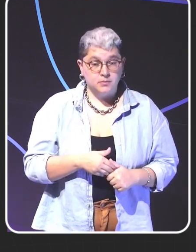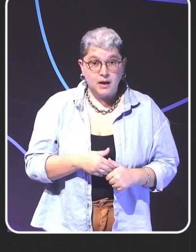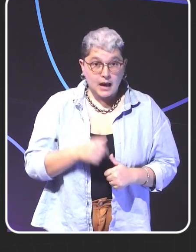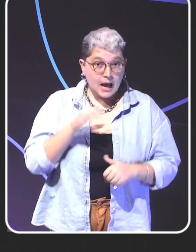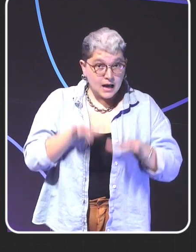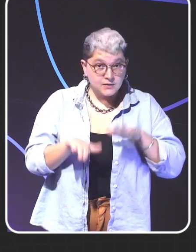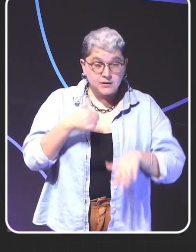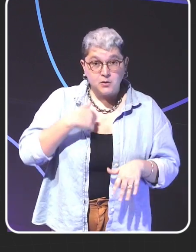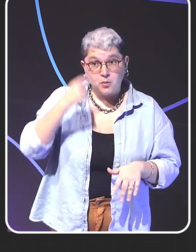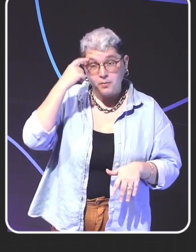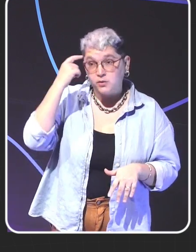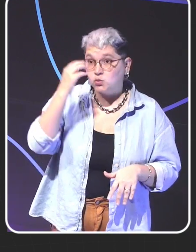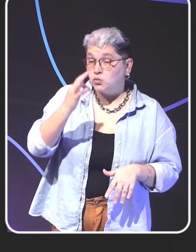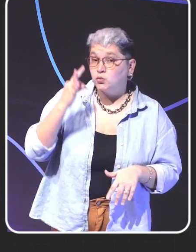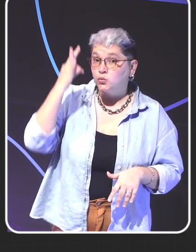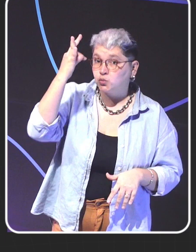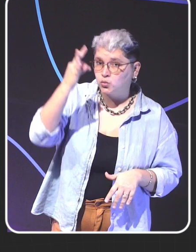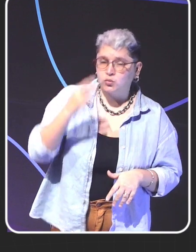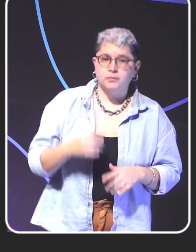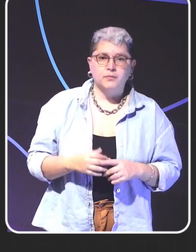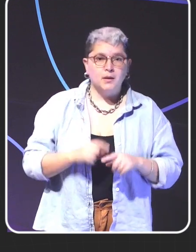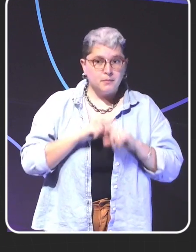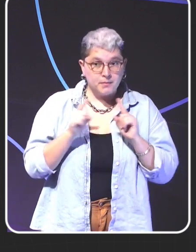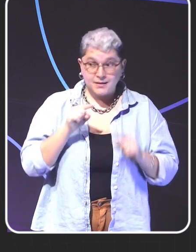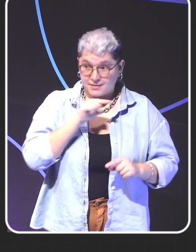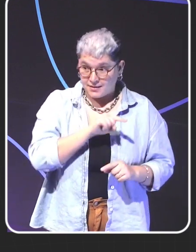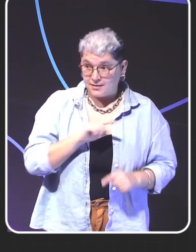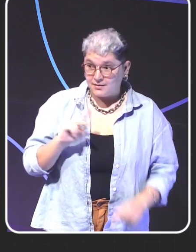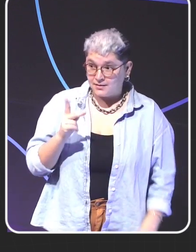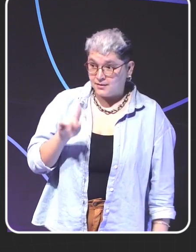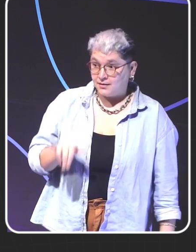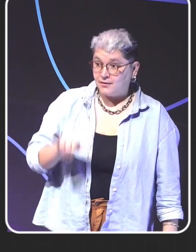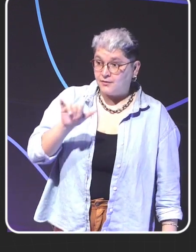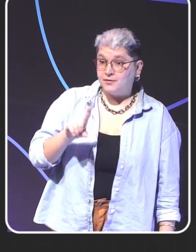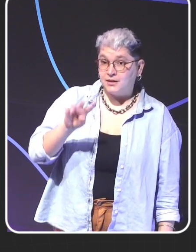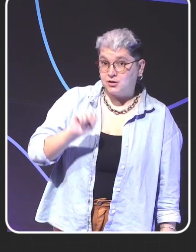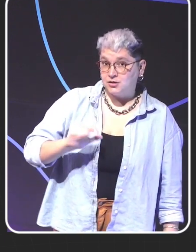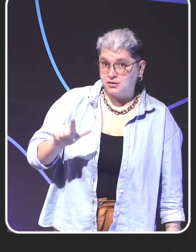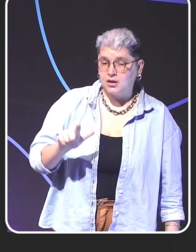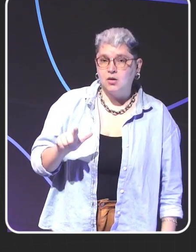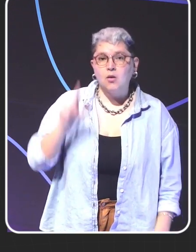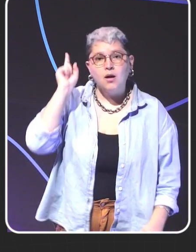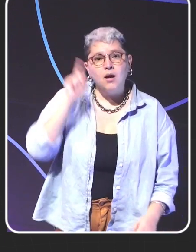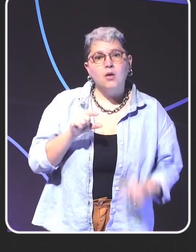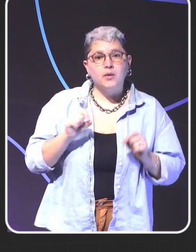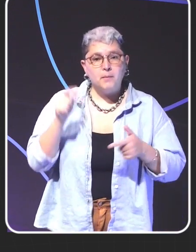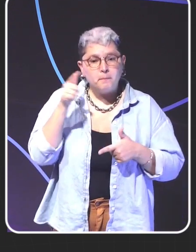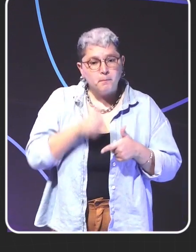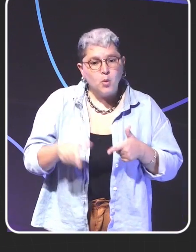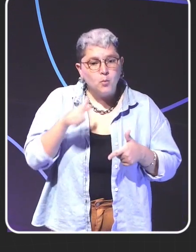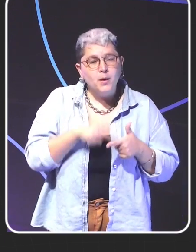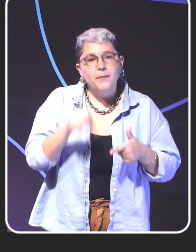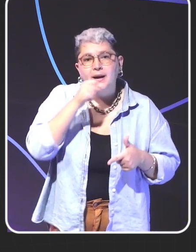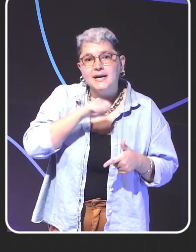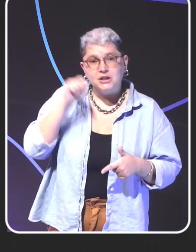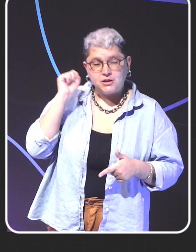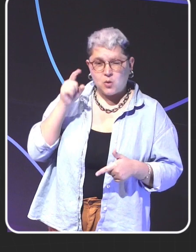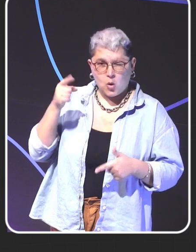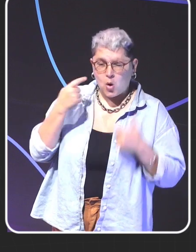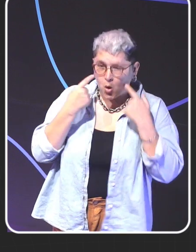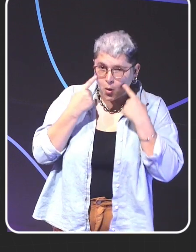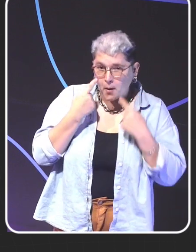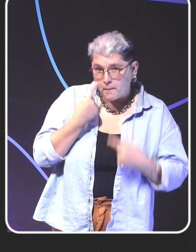e na tendência, o digital também corresponde a soluções de problemas antigos. Aqui eu trouxe um totem, né,